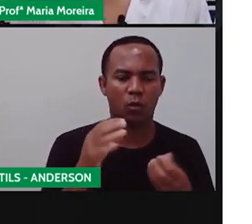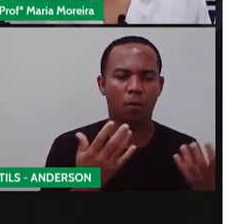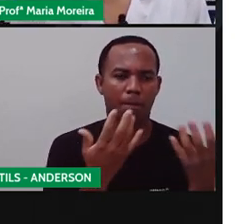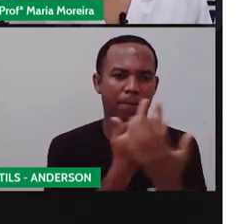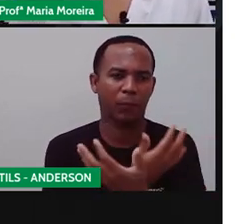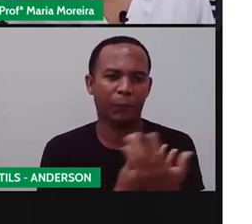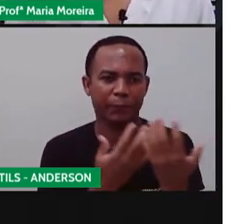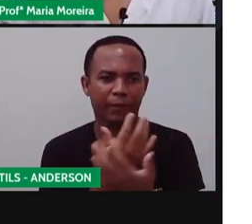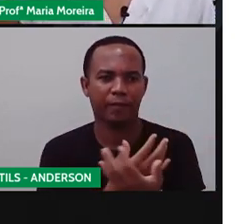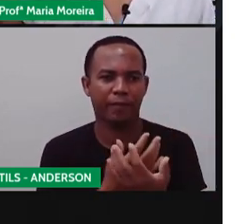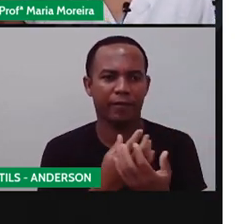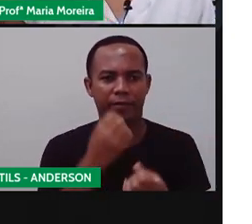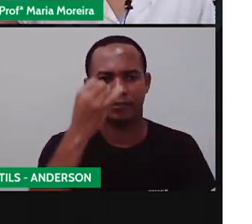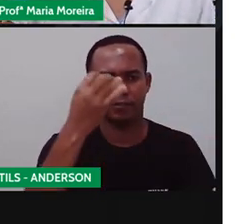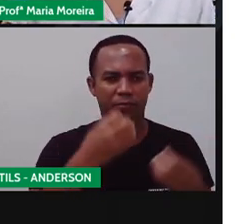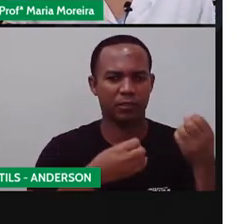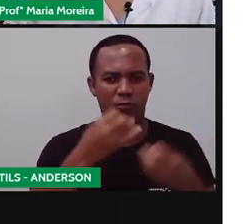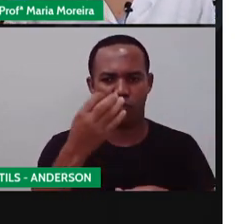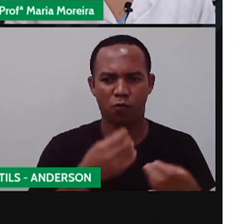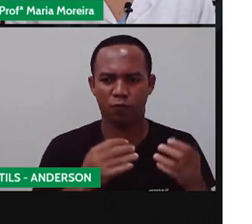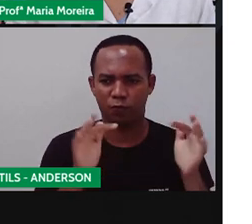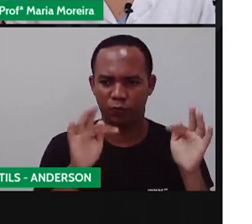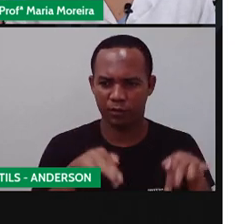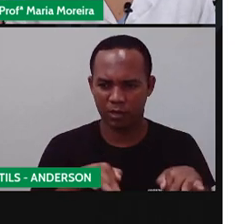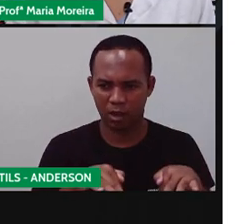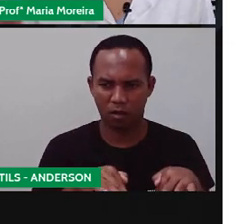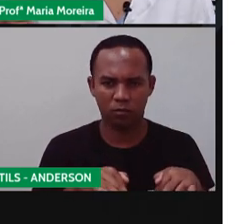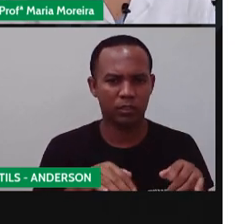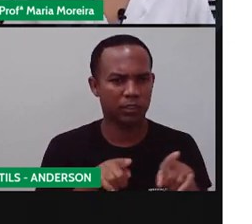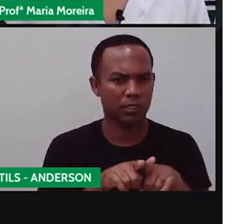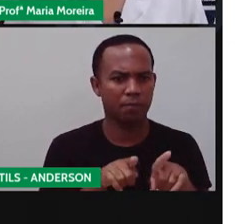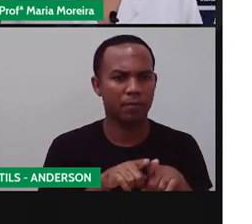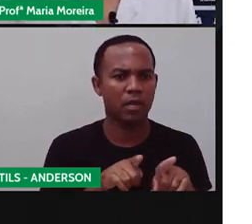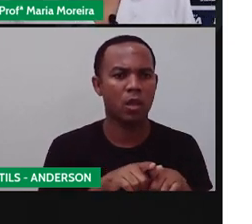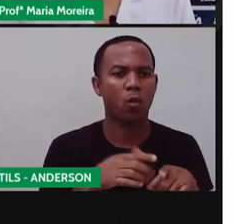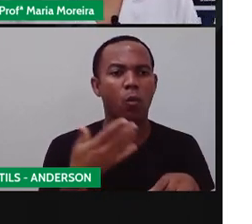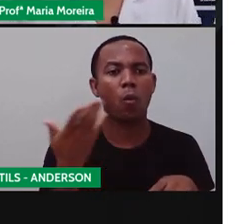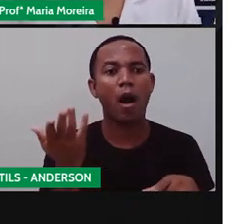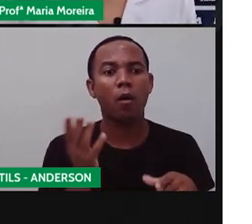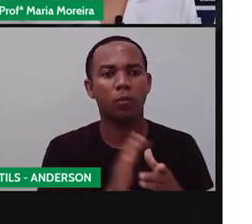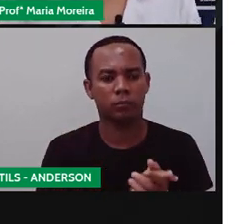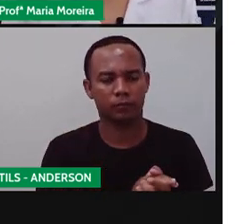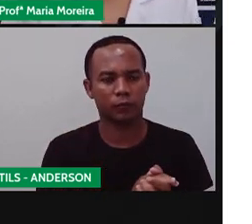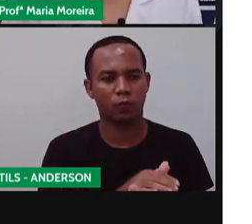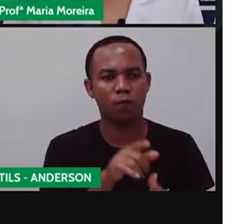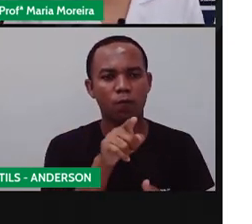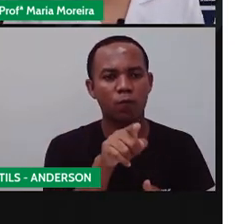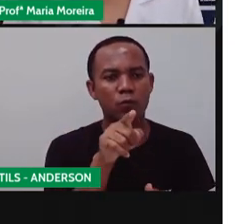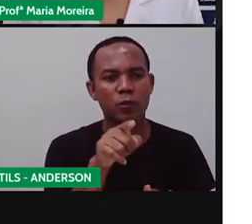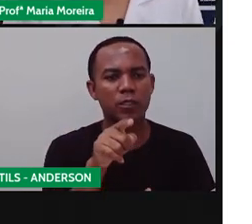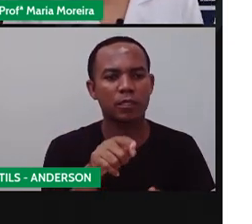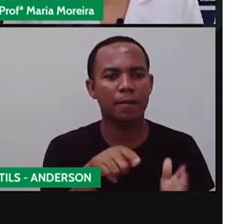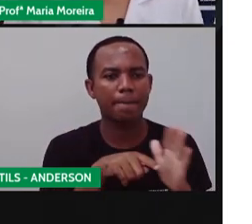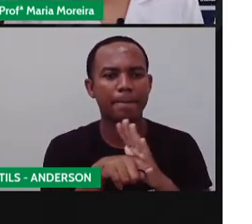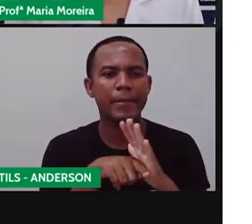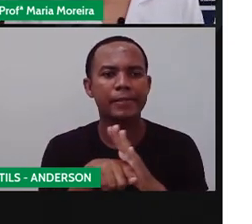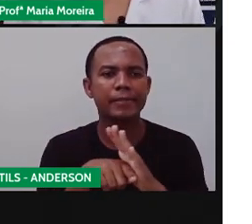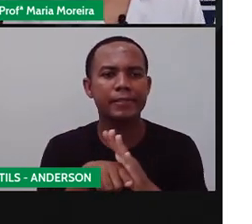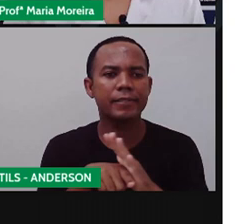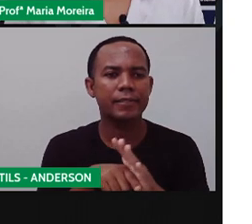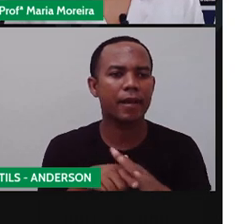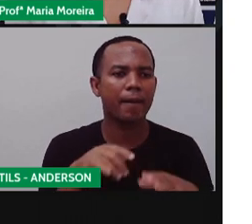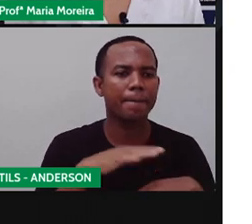aqui no final? Será que foram só essas que a Pro citou aqui? E aí, que tal você pesquisar um pouquinho mais,